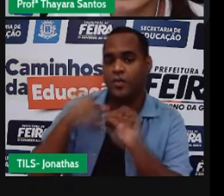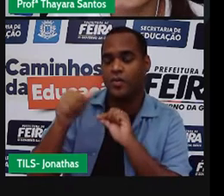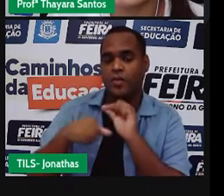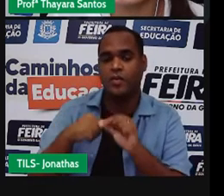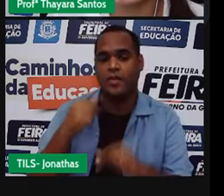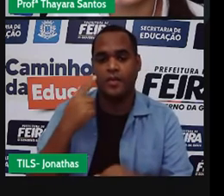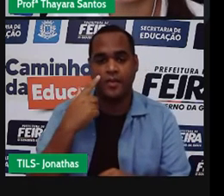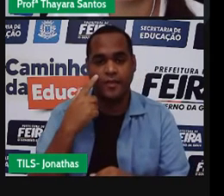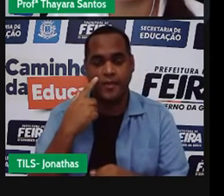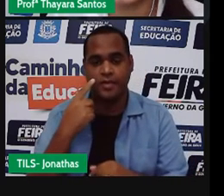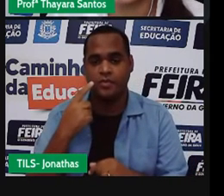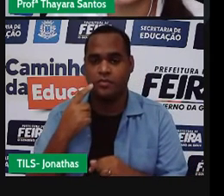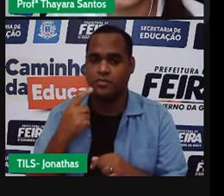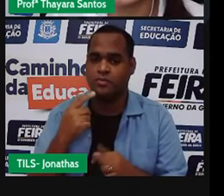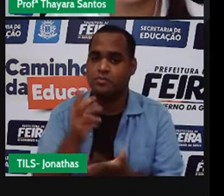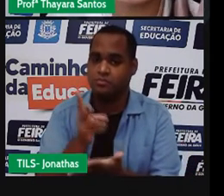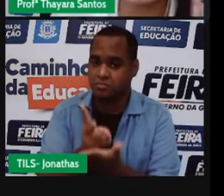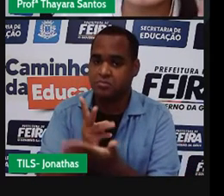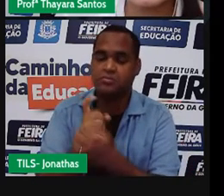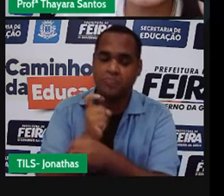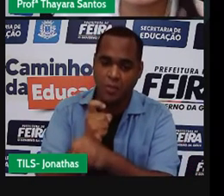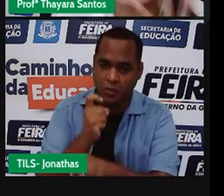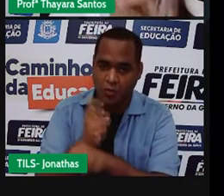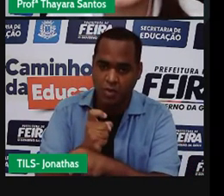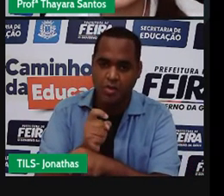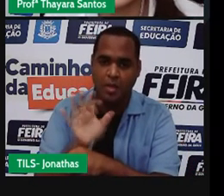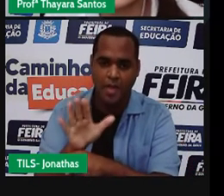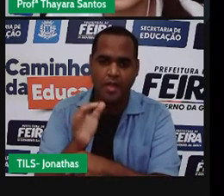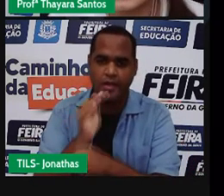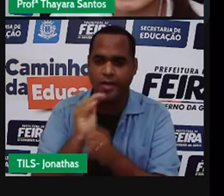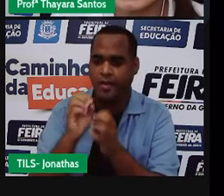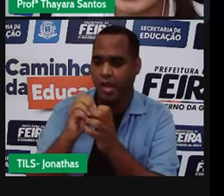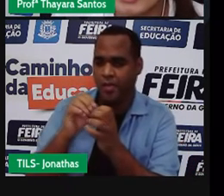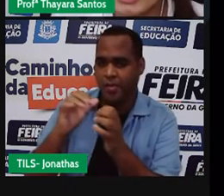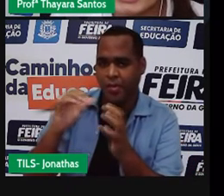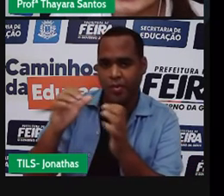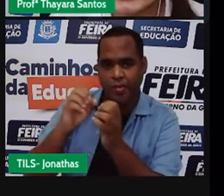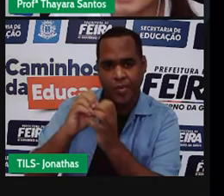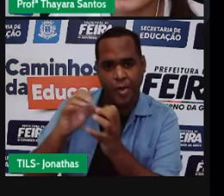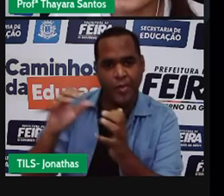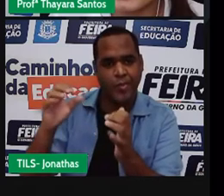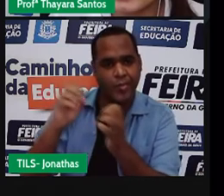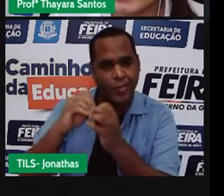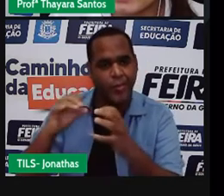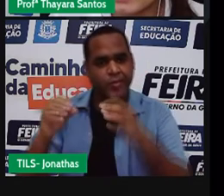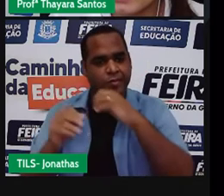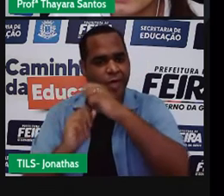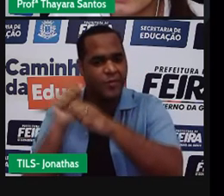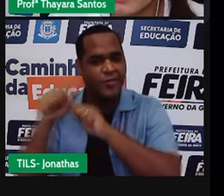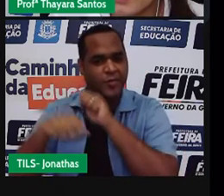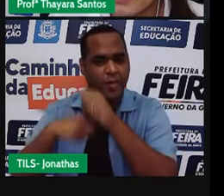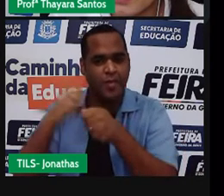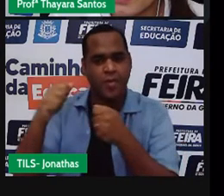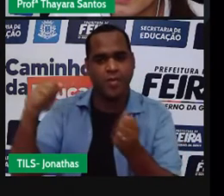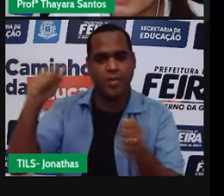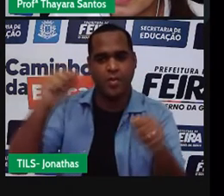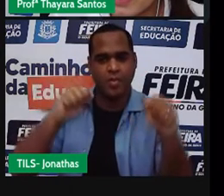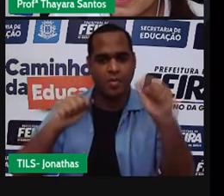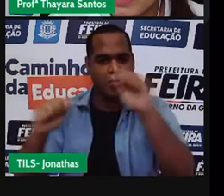Oi ó continua aí no estado sólido mas os átomos estão começando assim é organizar o